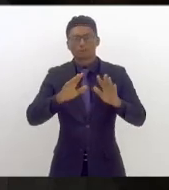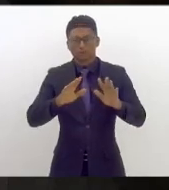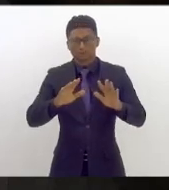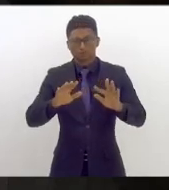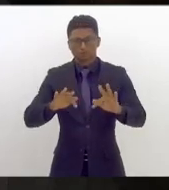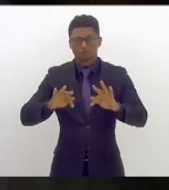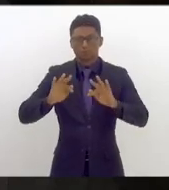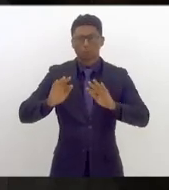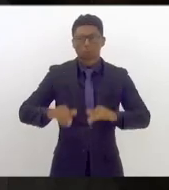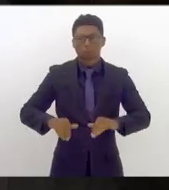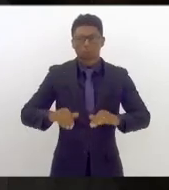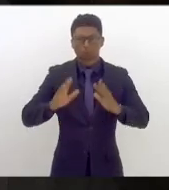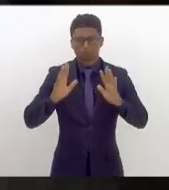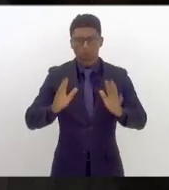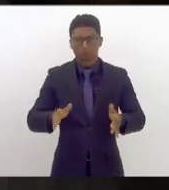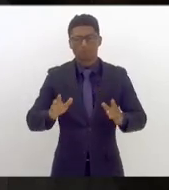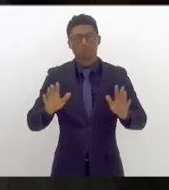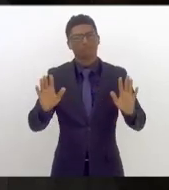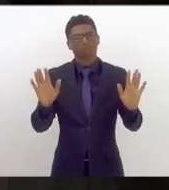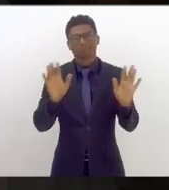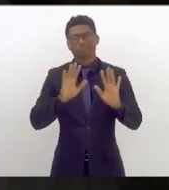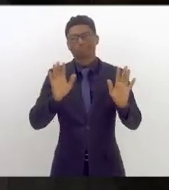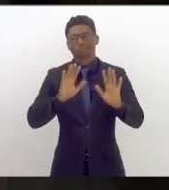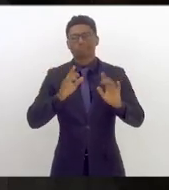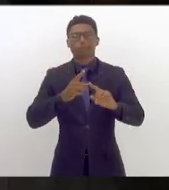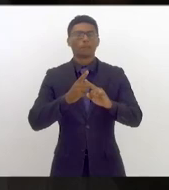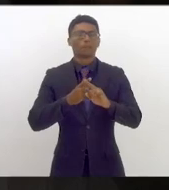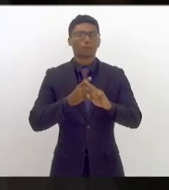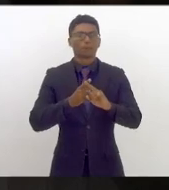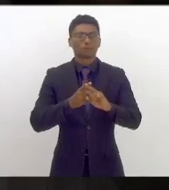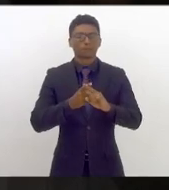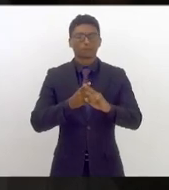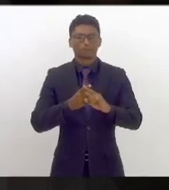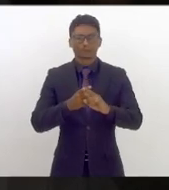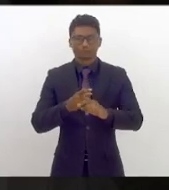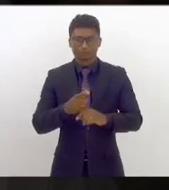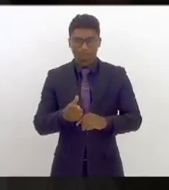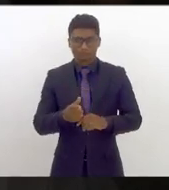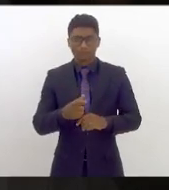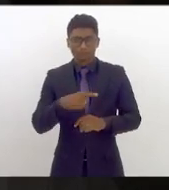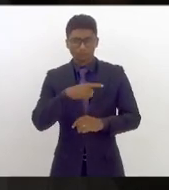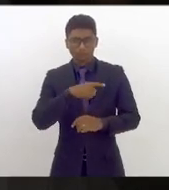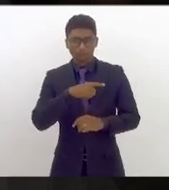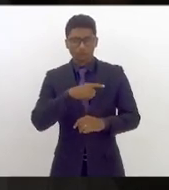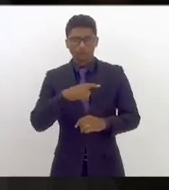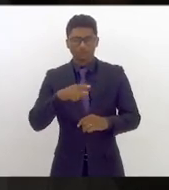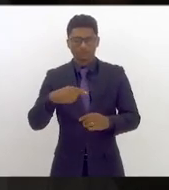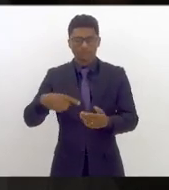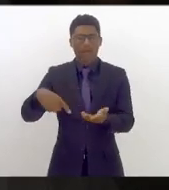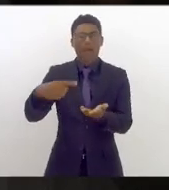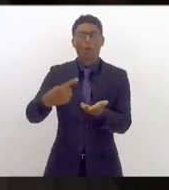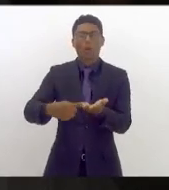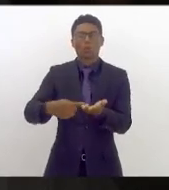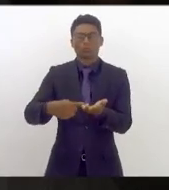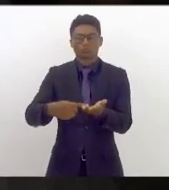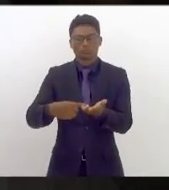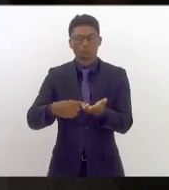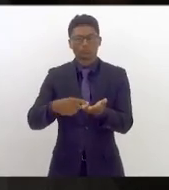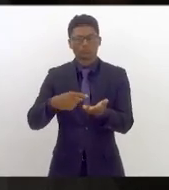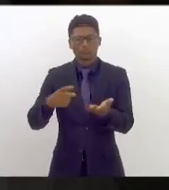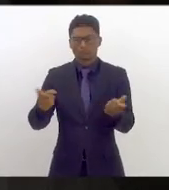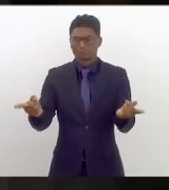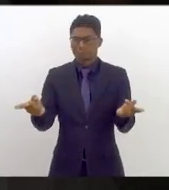Porque muitas das contradições ali levantadas no termo de acordo, que diz